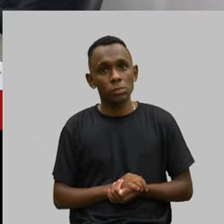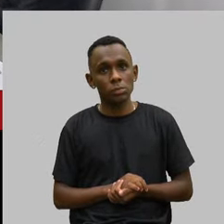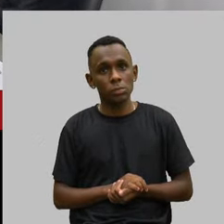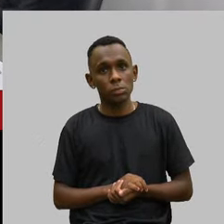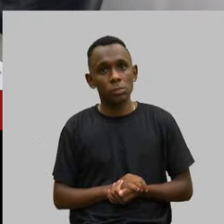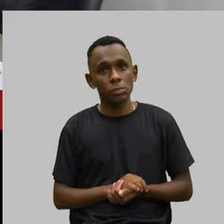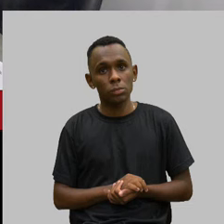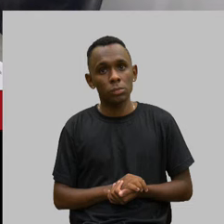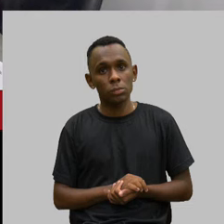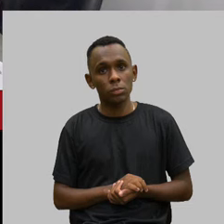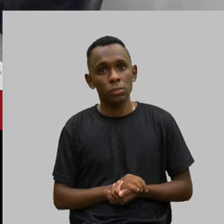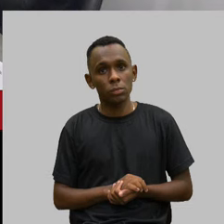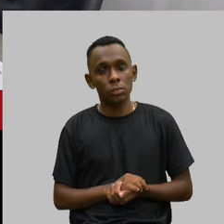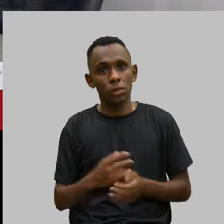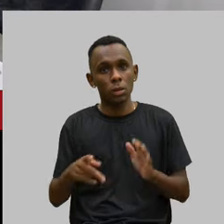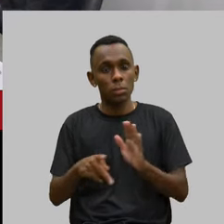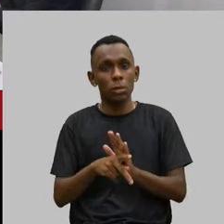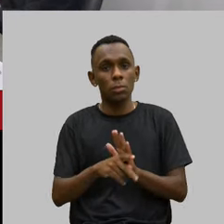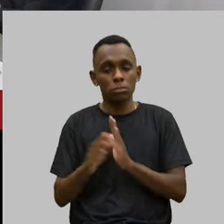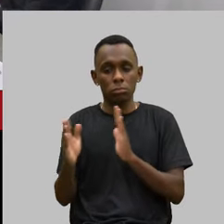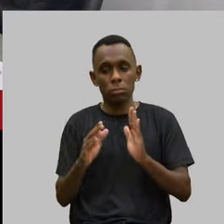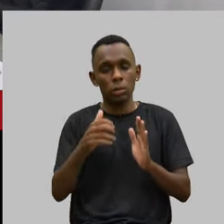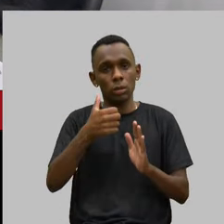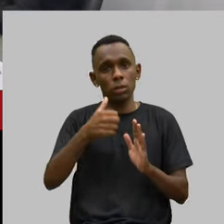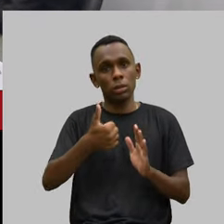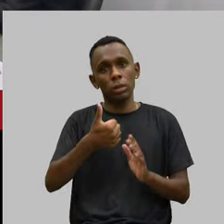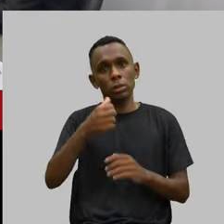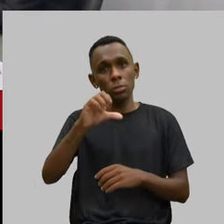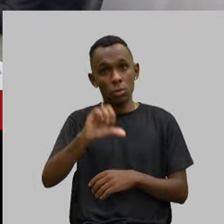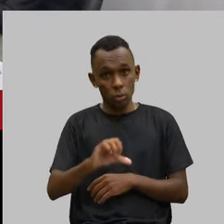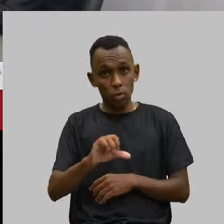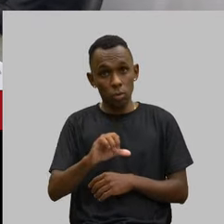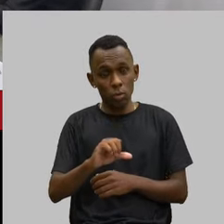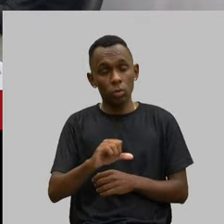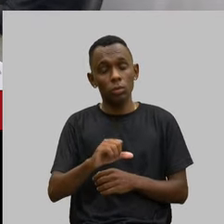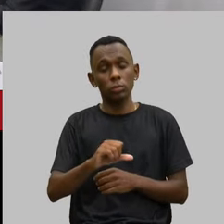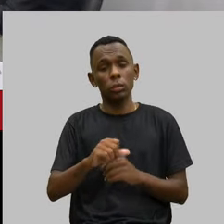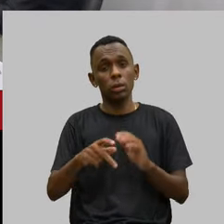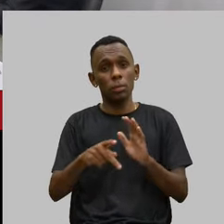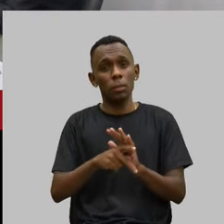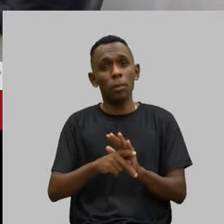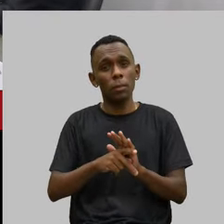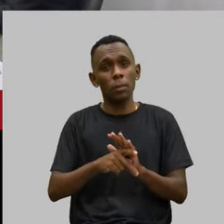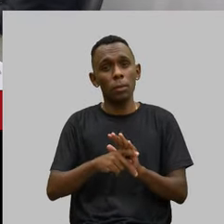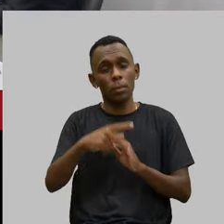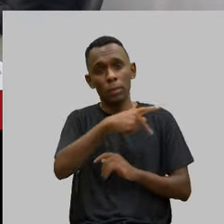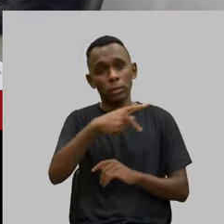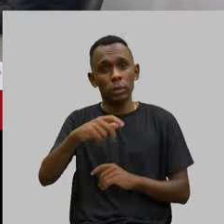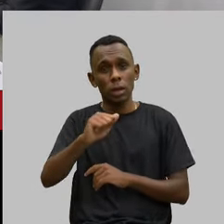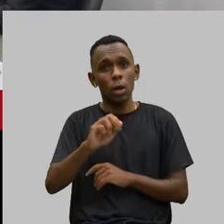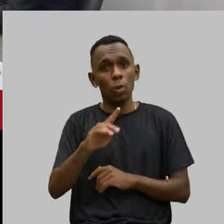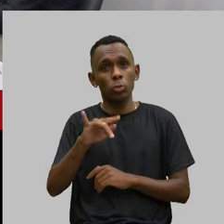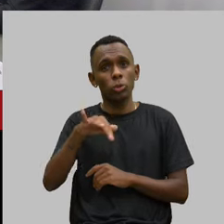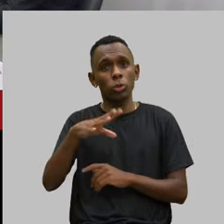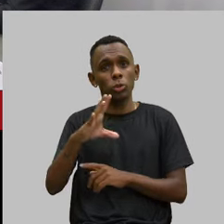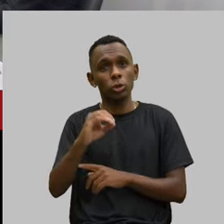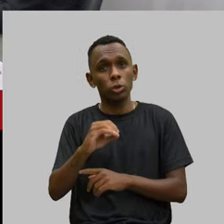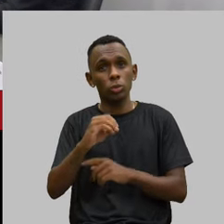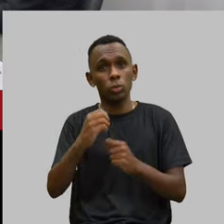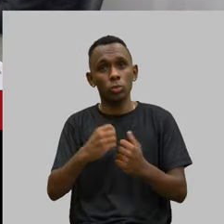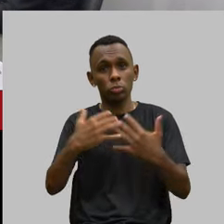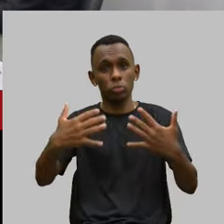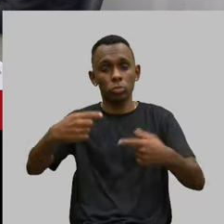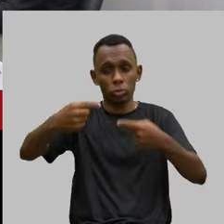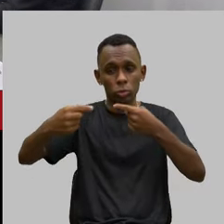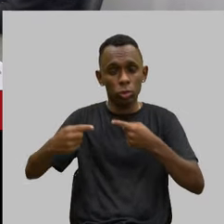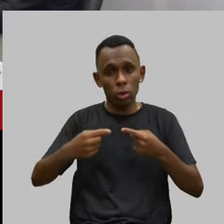na 19ª legislatura o então Presidente Agostinho patru pensou no formato e no modelo de Assembleia